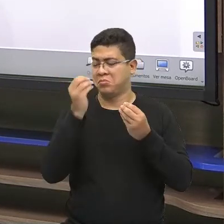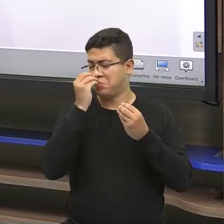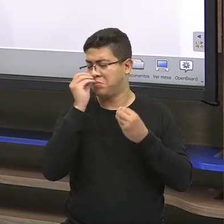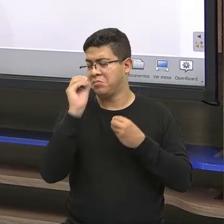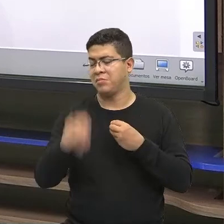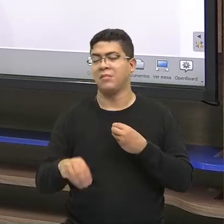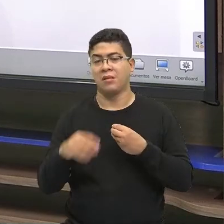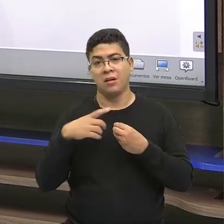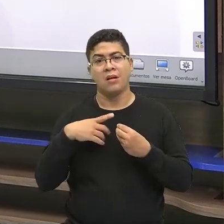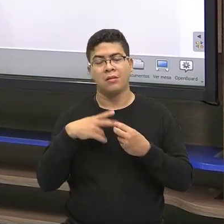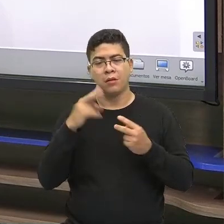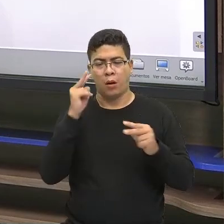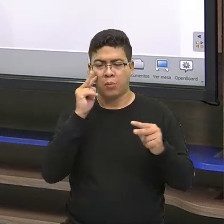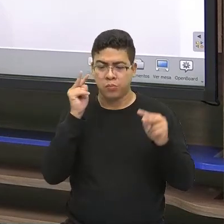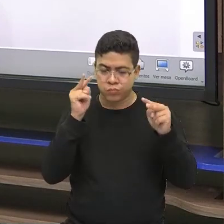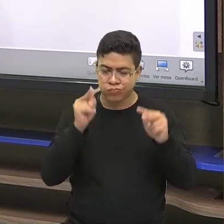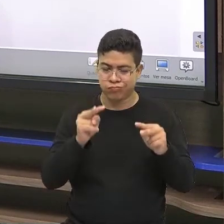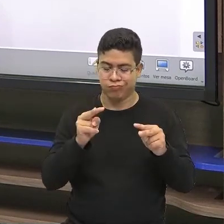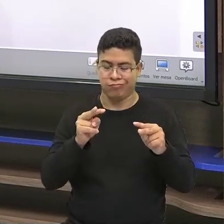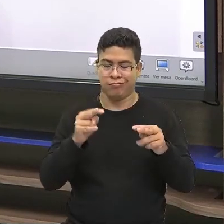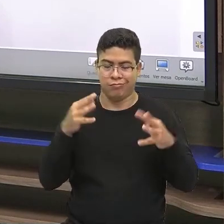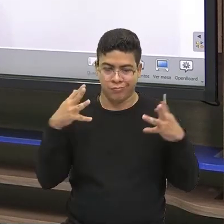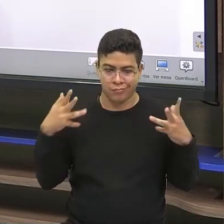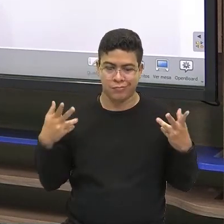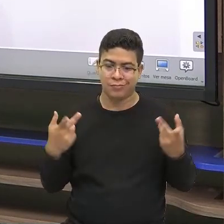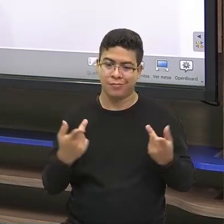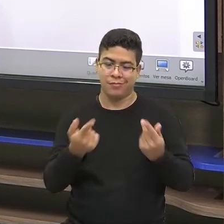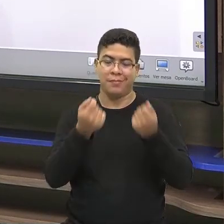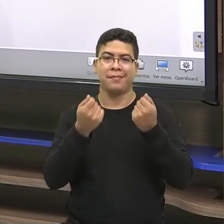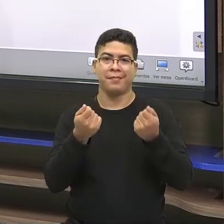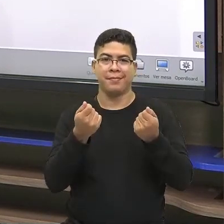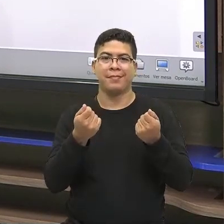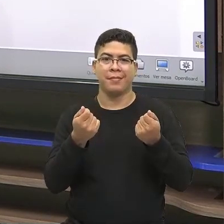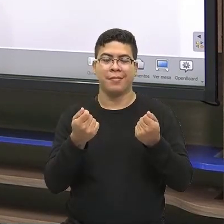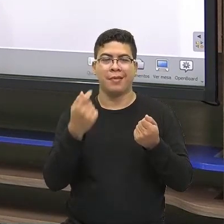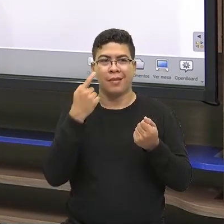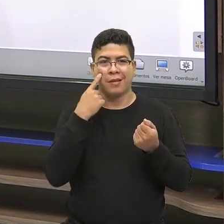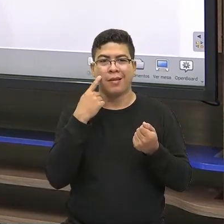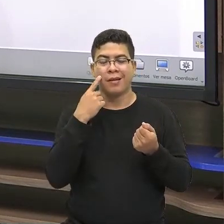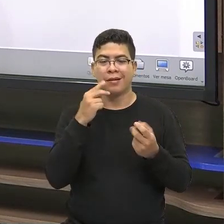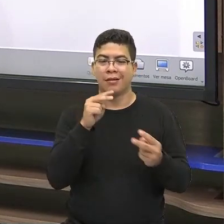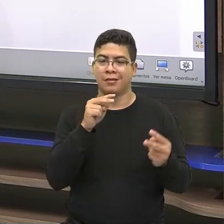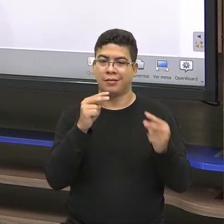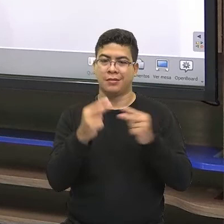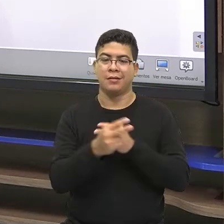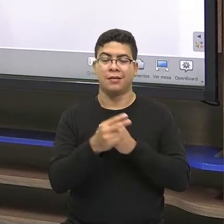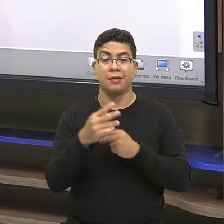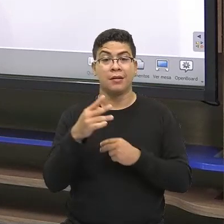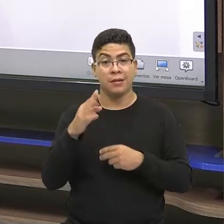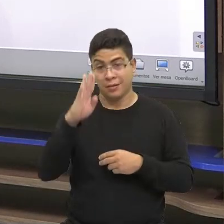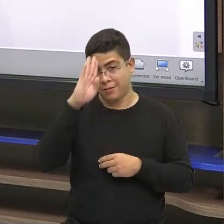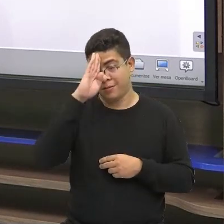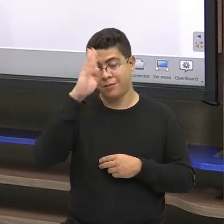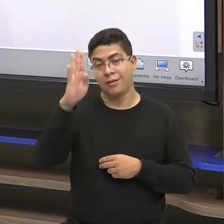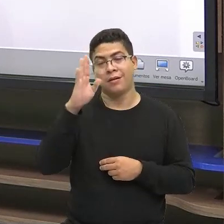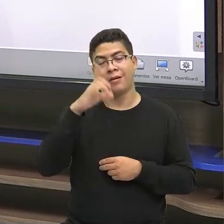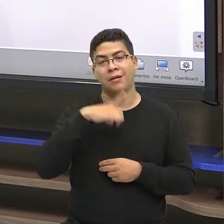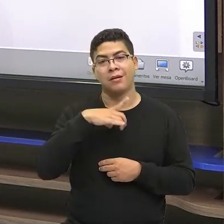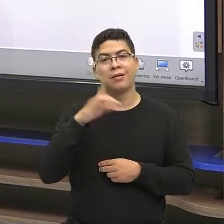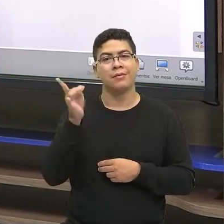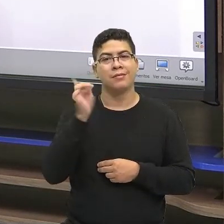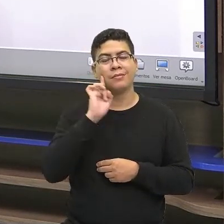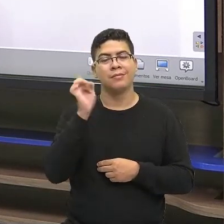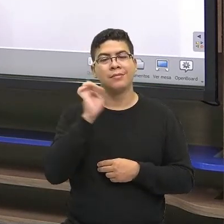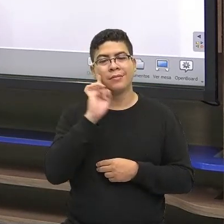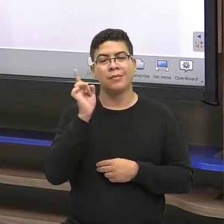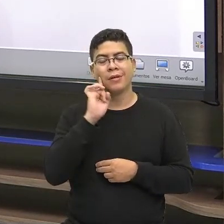olhar apurado para as pequenas coisas, né? As coisas principalmente do dia a